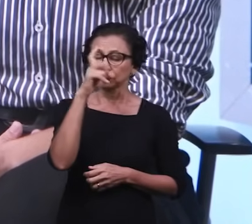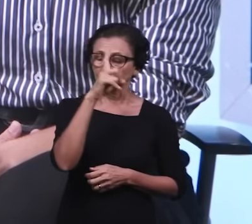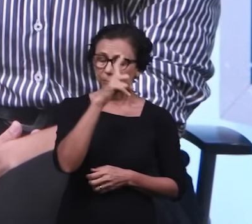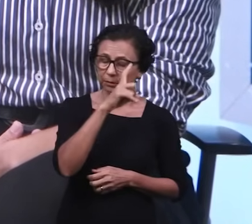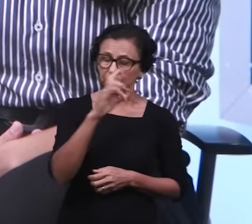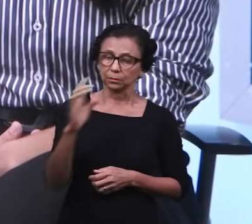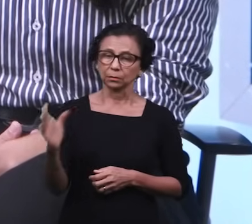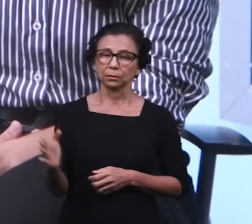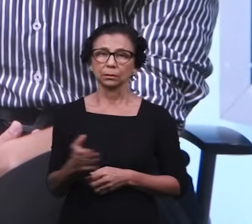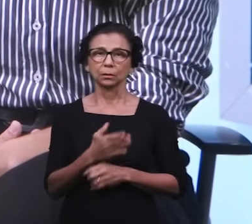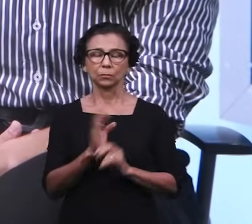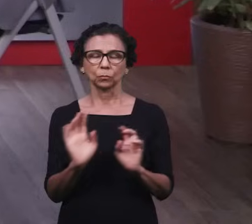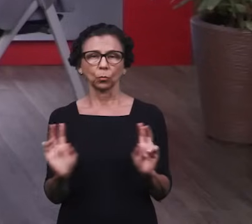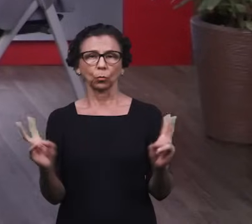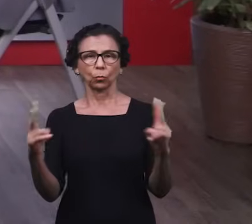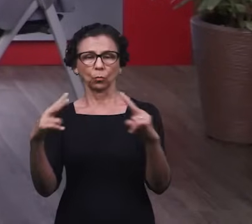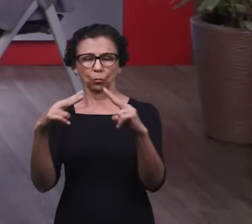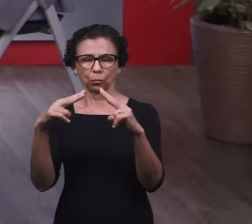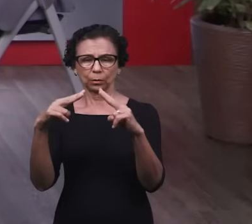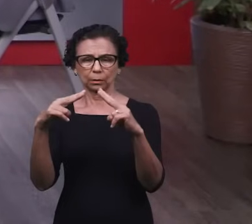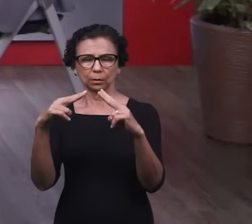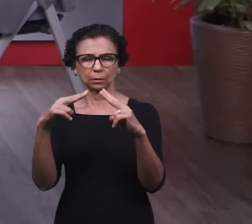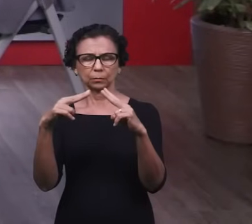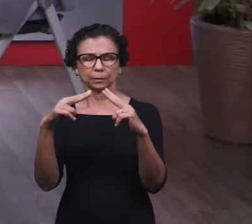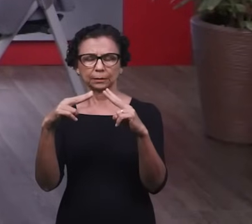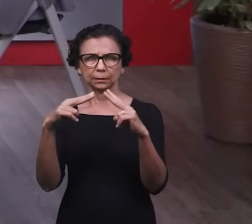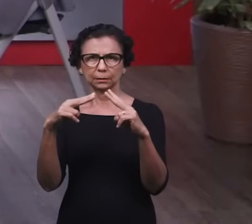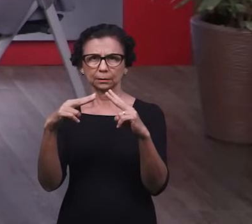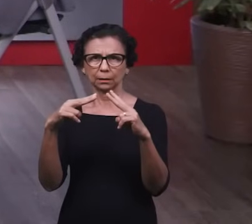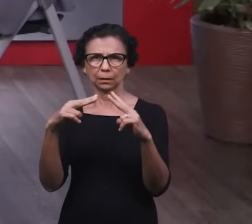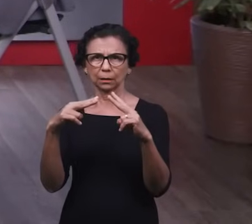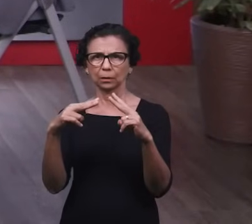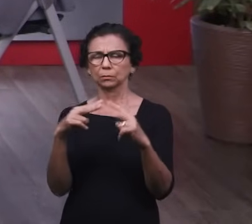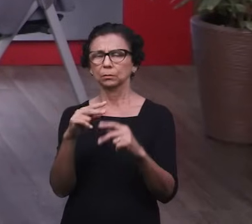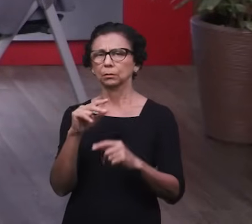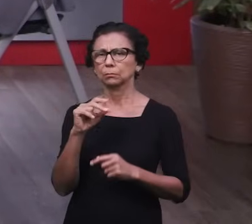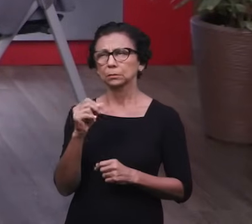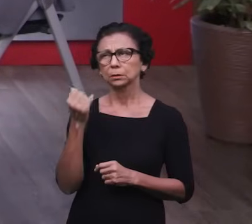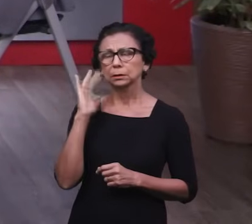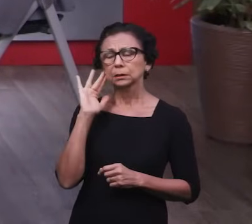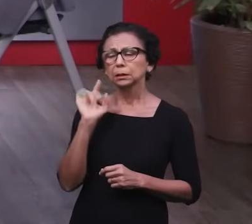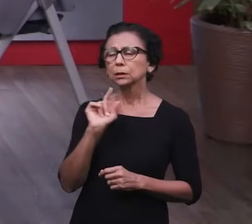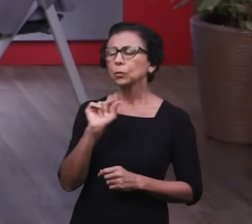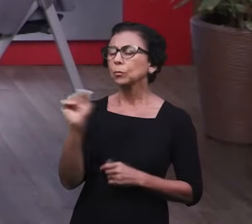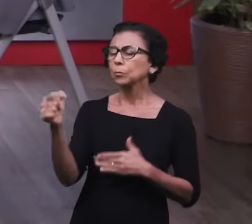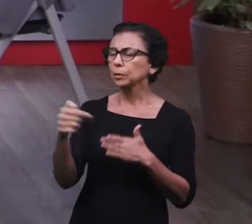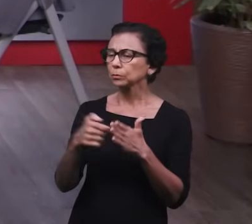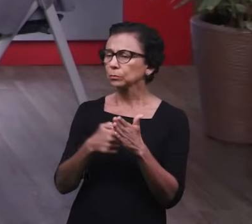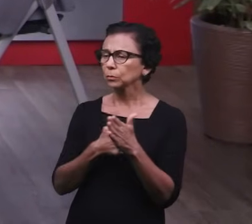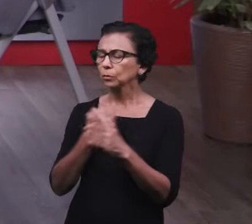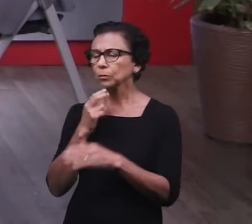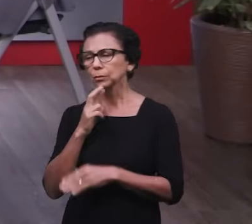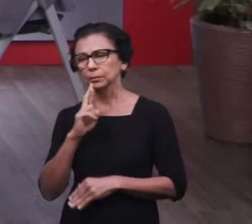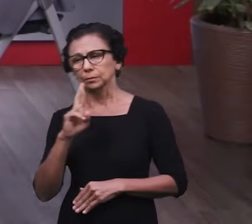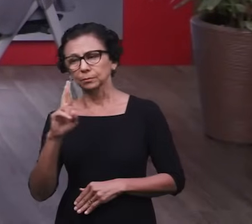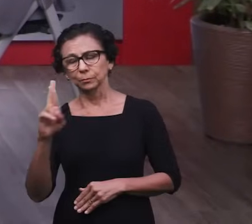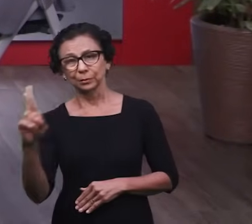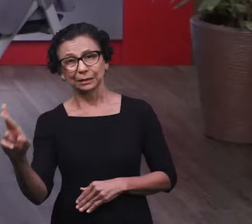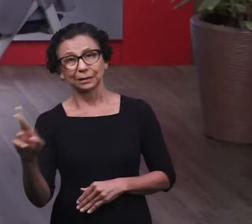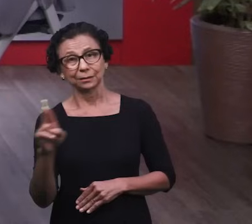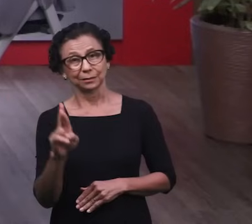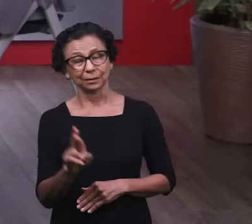contato visual, preciso saber o que será que está sendo dito e responder. É muito desafiante